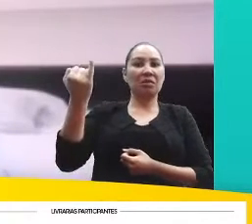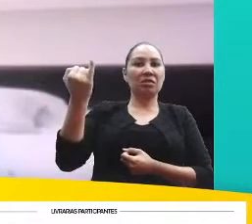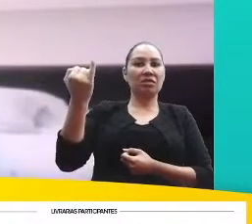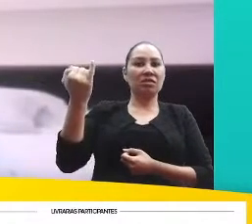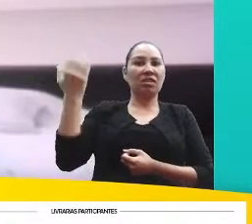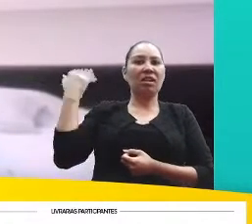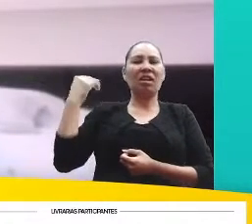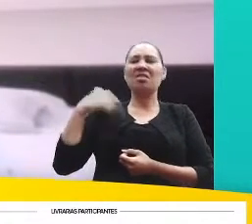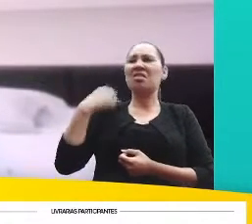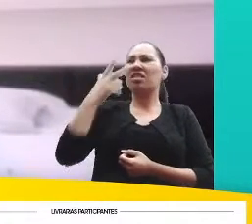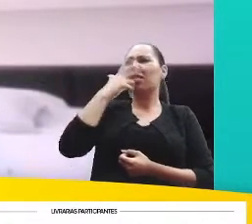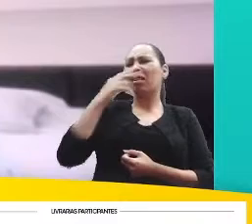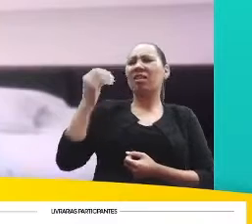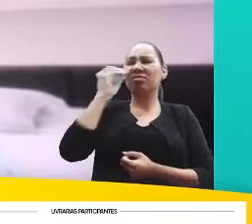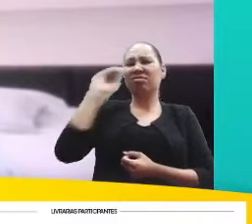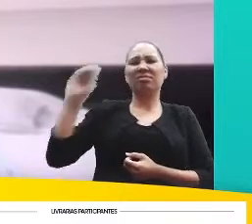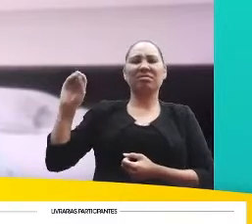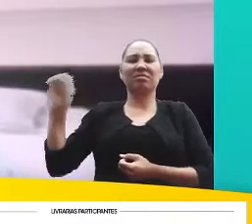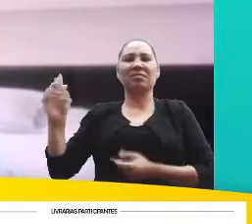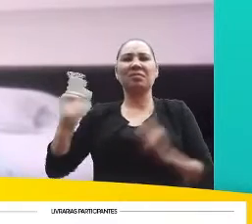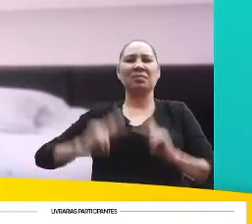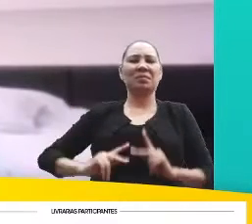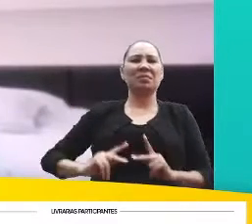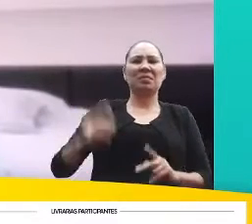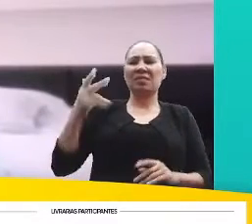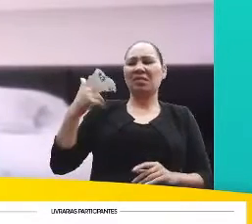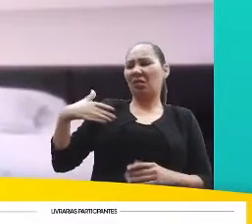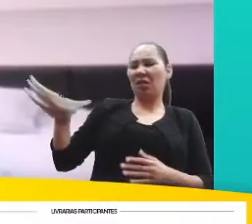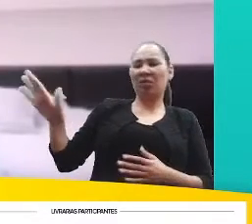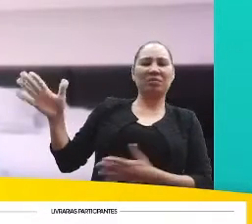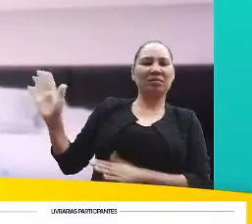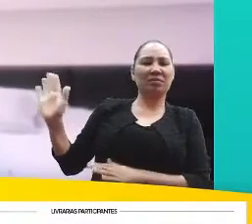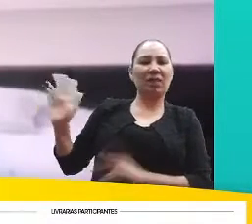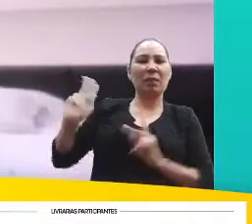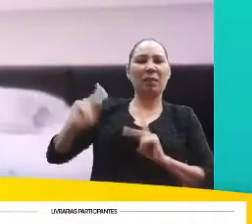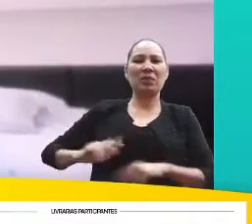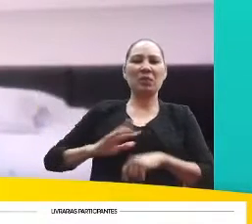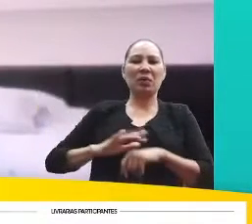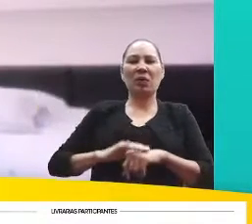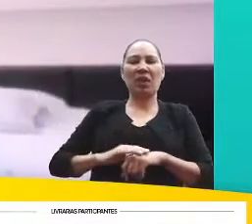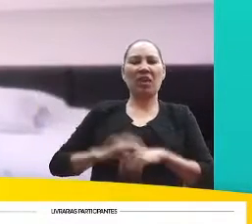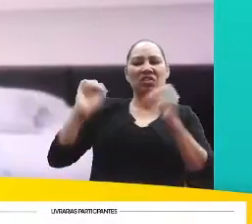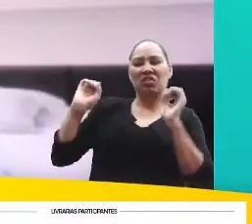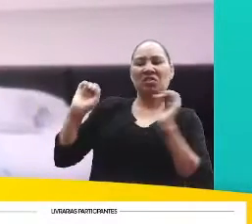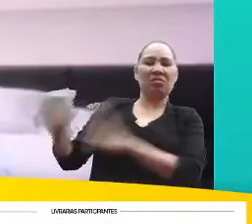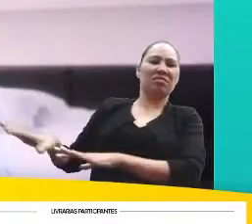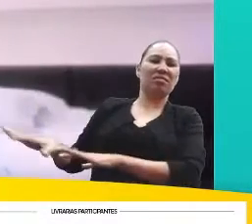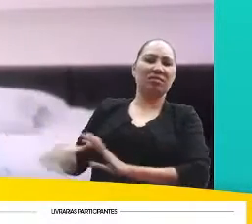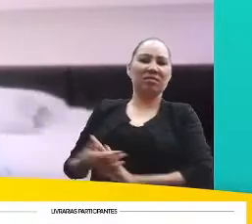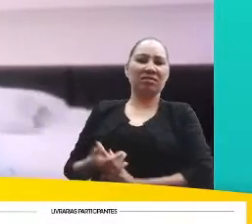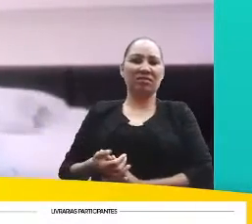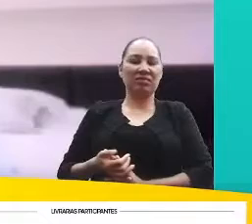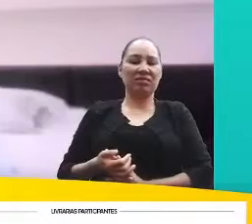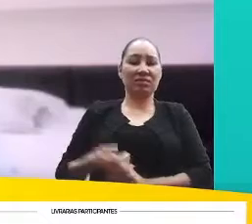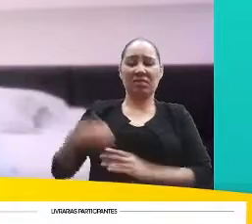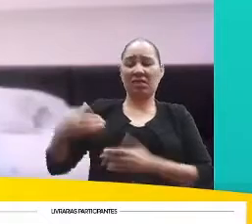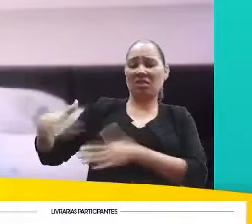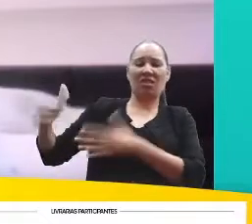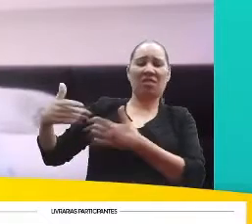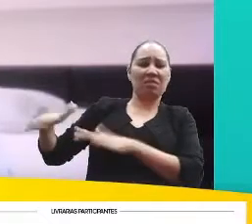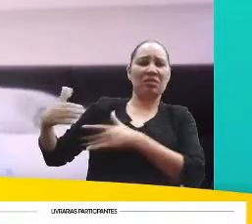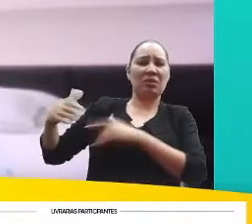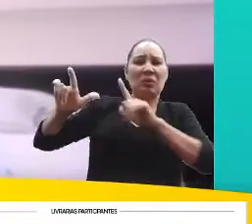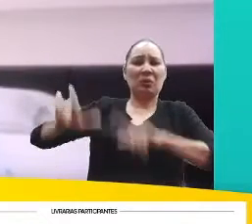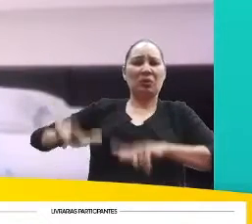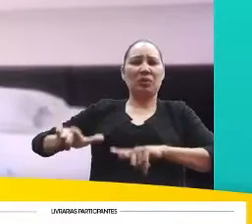a gente pegava e jogava nos lugares para pessoas doentes, os containers de lixo humano, botava nos